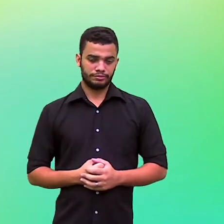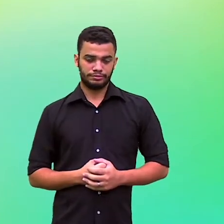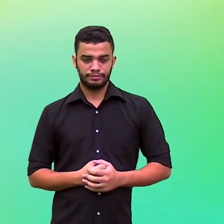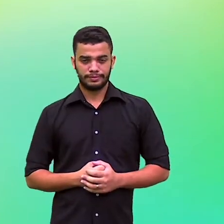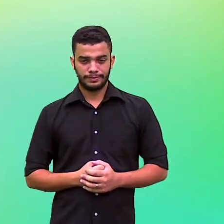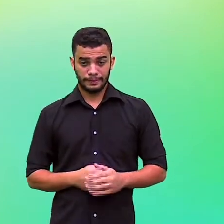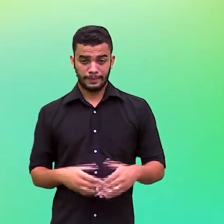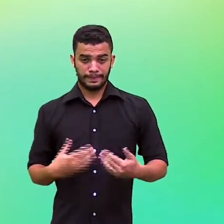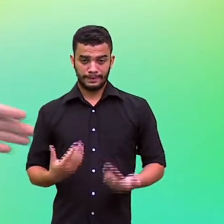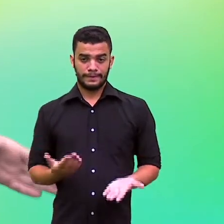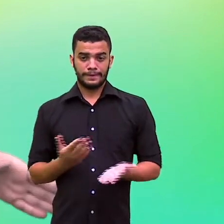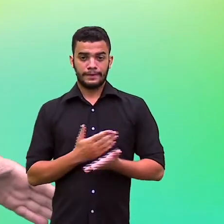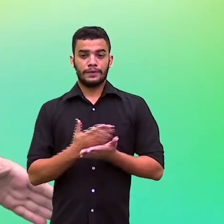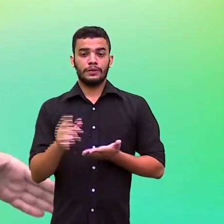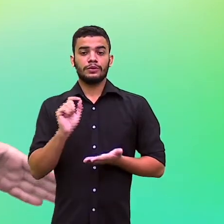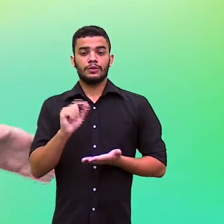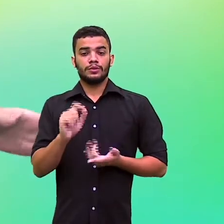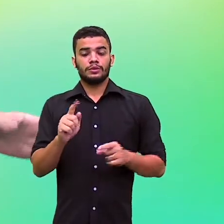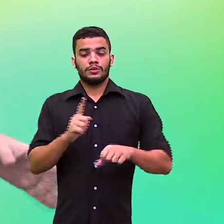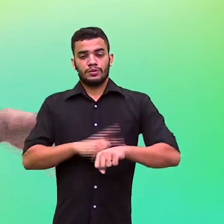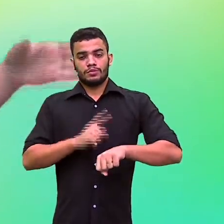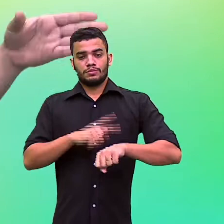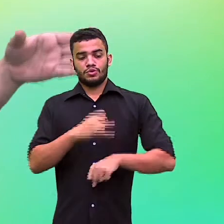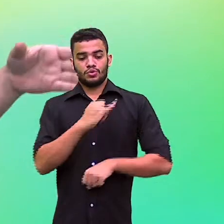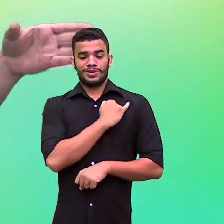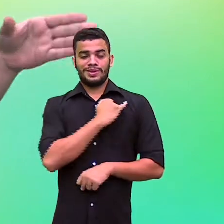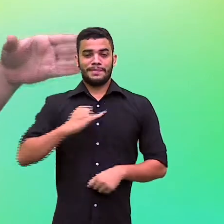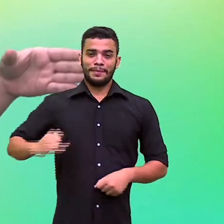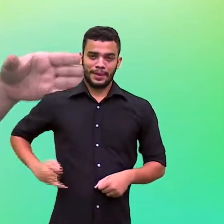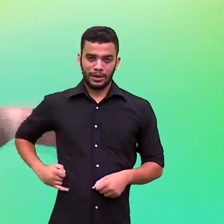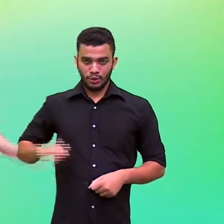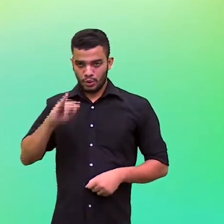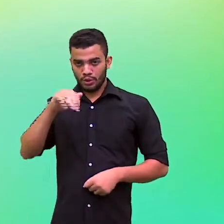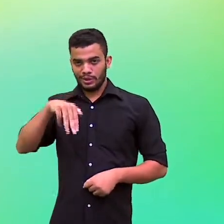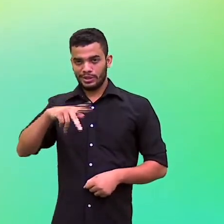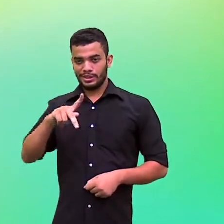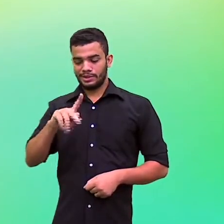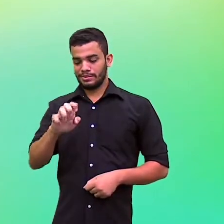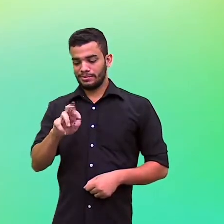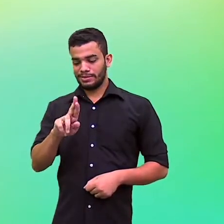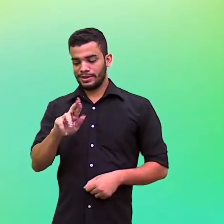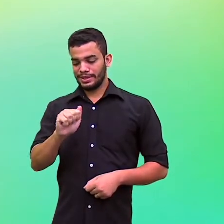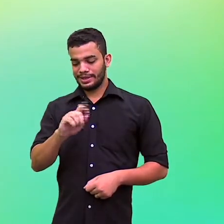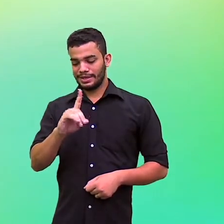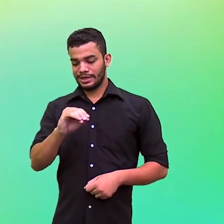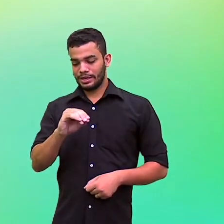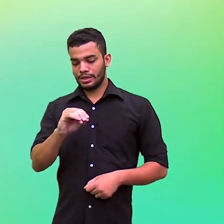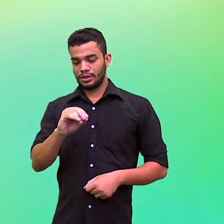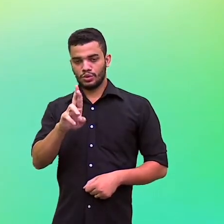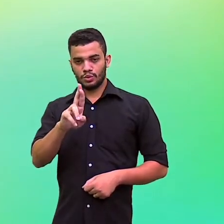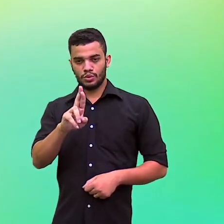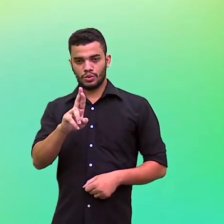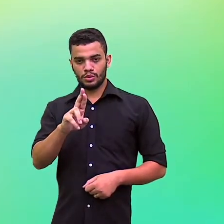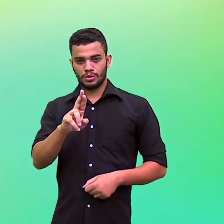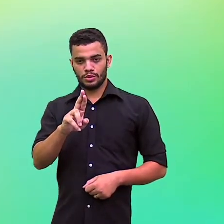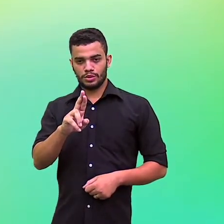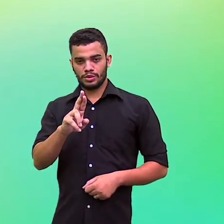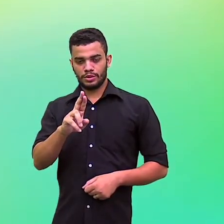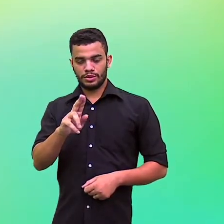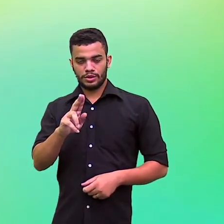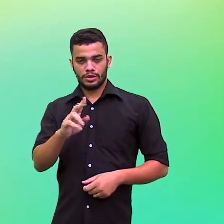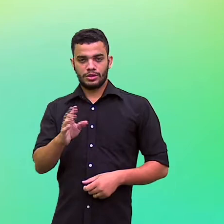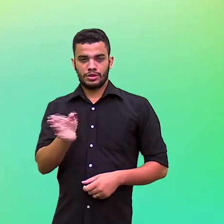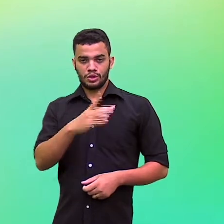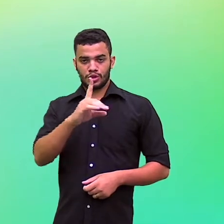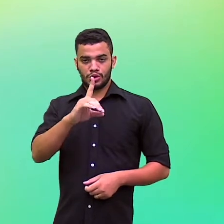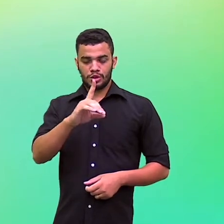e começou quando o imperador, como falei, Dom Pedro I, abdicou do trono. O problema